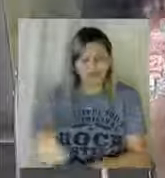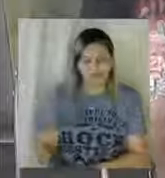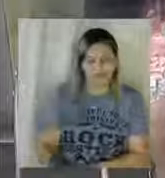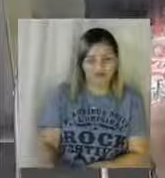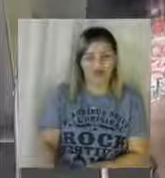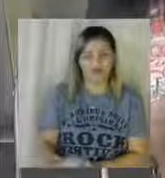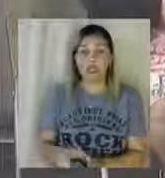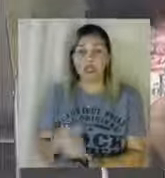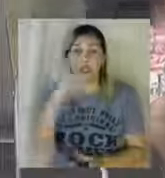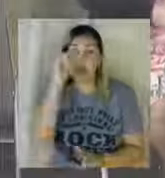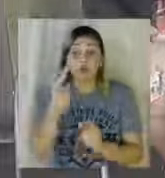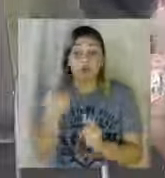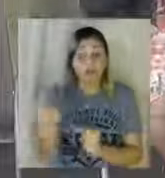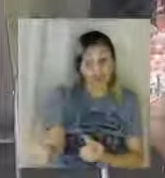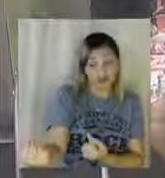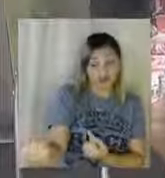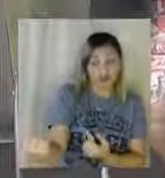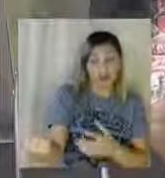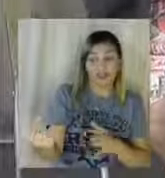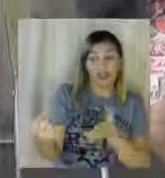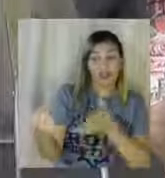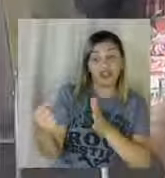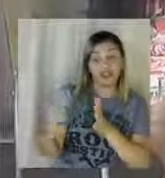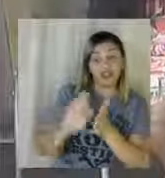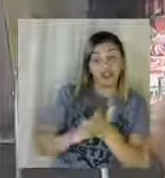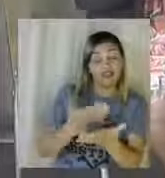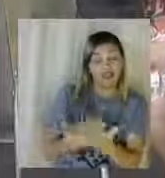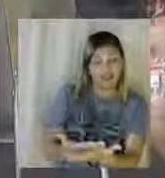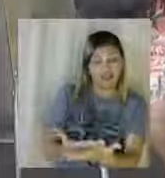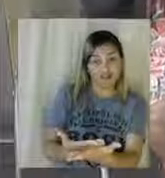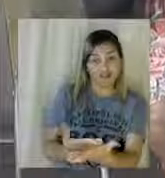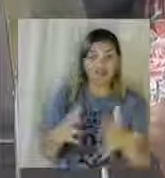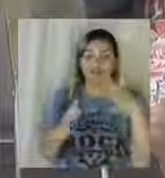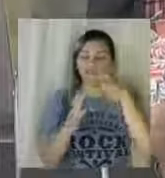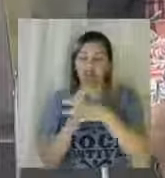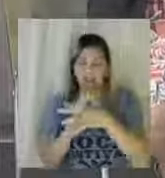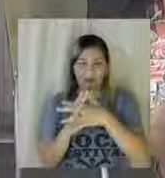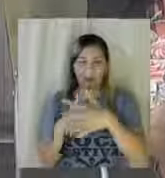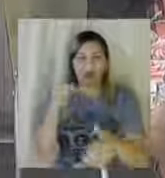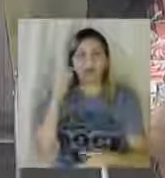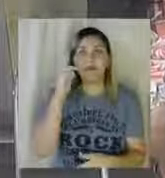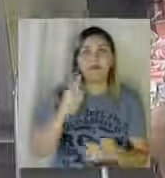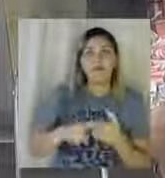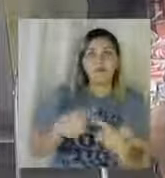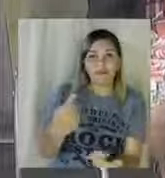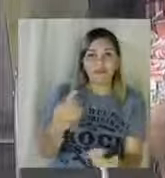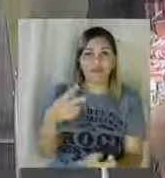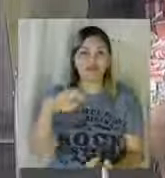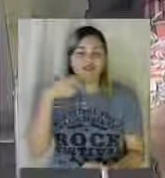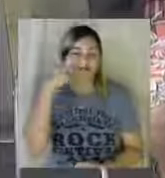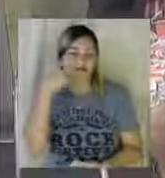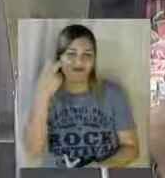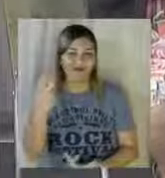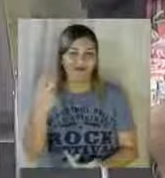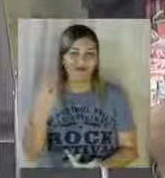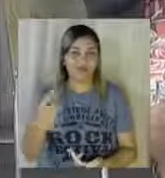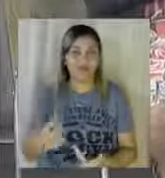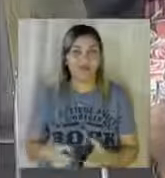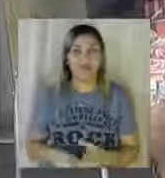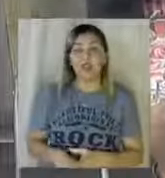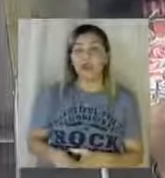frente, traduzindo, achava muito lindo, top, mas eu tinha vergonha. Quando eu vi que